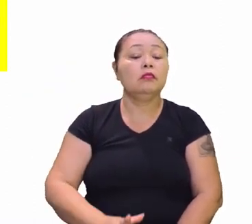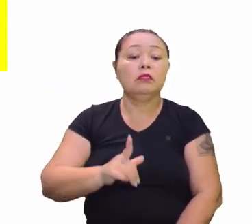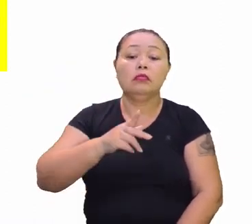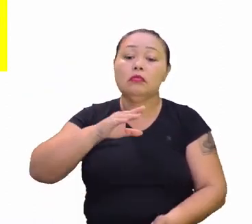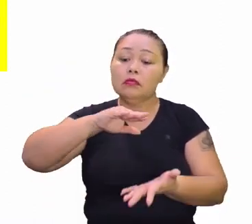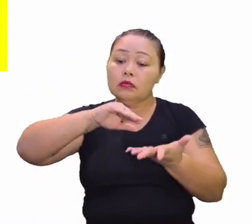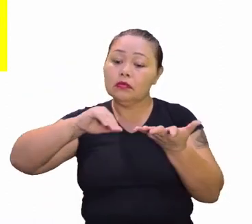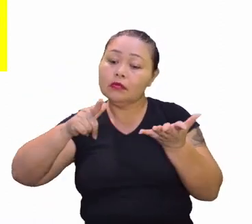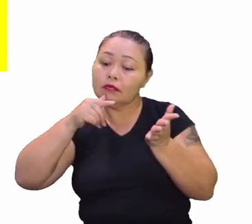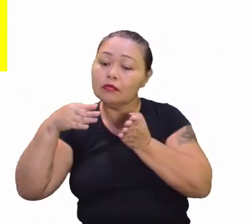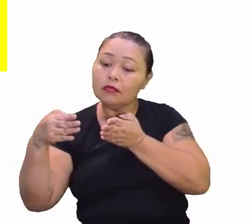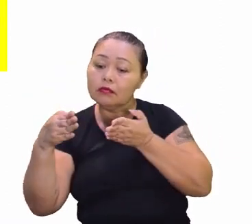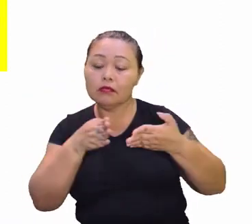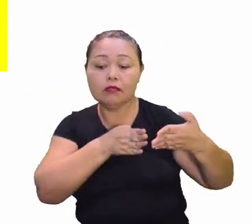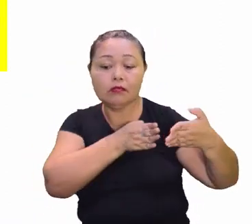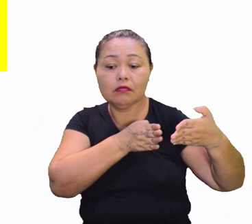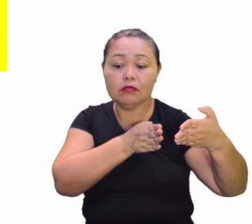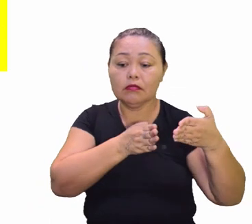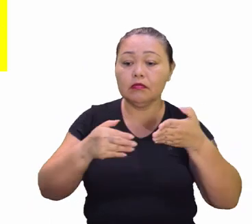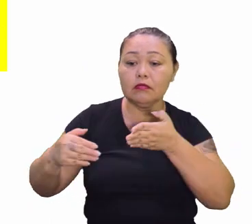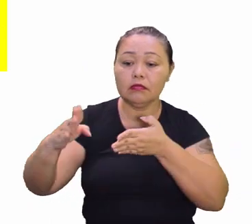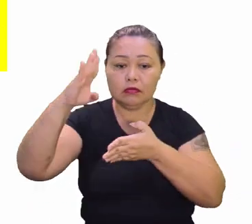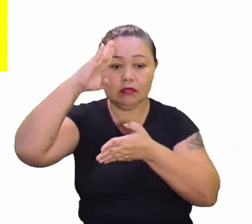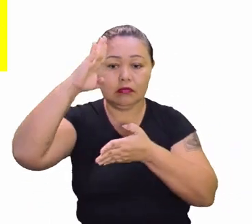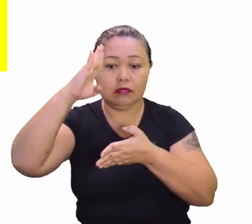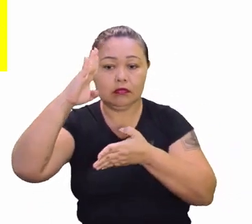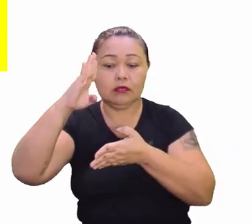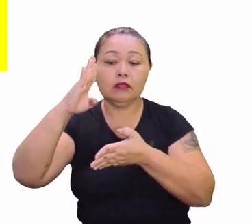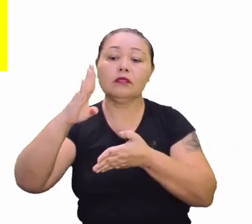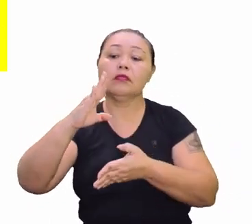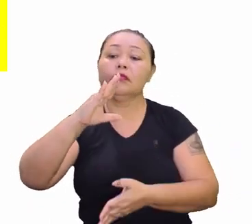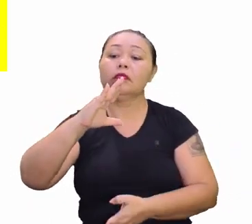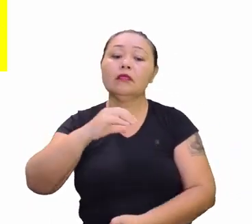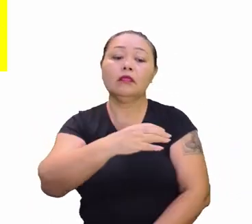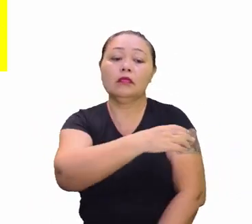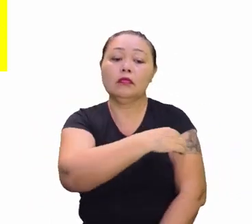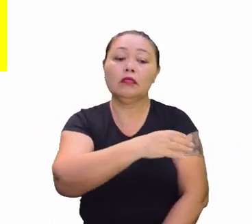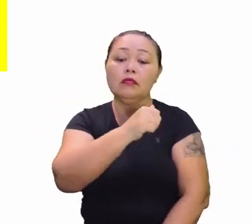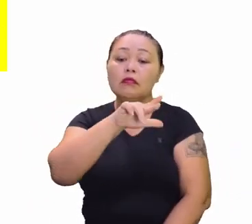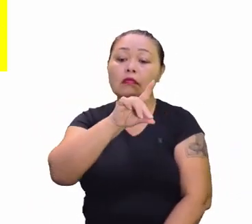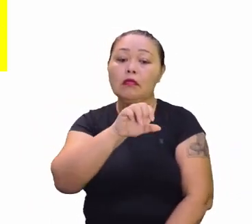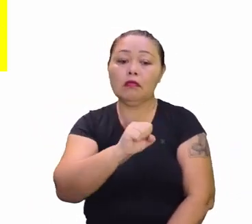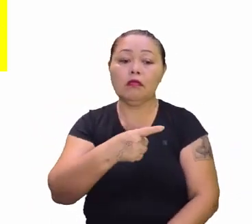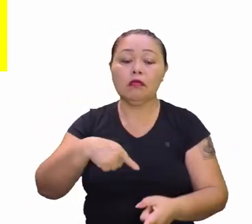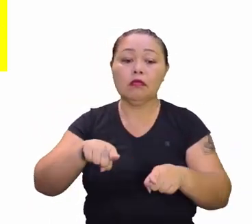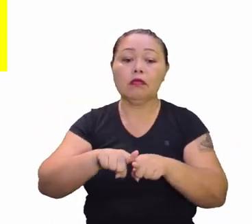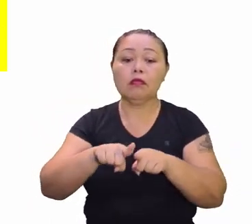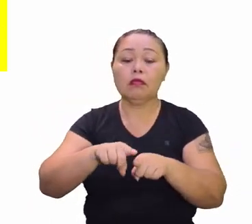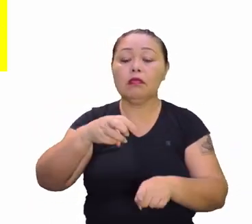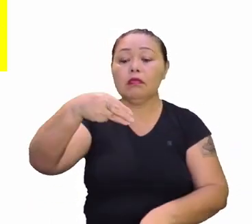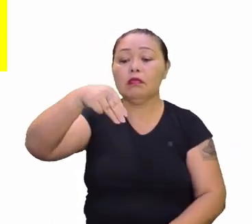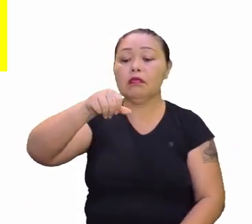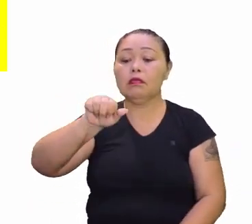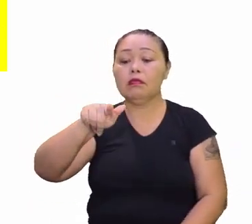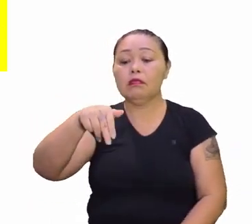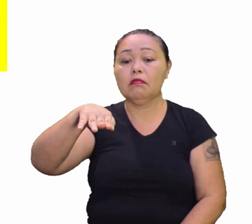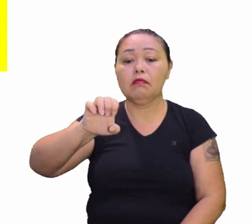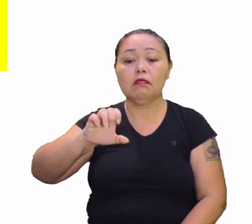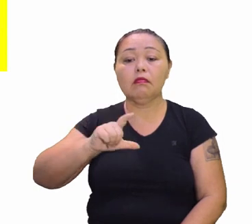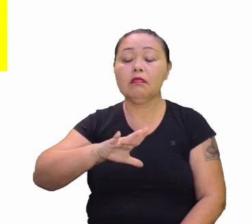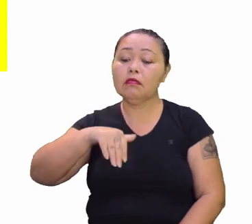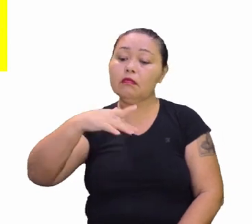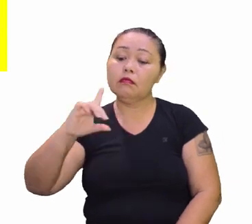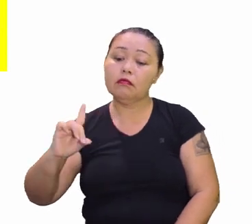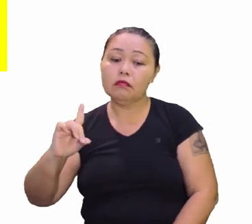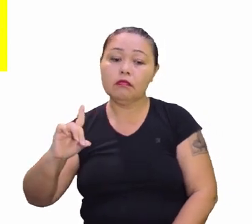Tendo como os tributários principais os rios Capitão Cardoso e Tenente Marques, pela margem